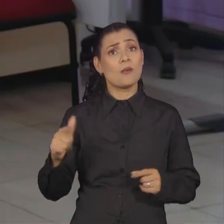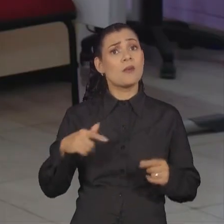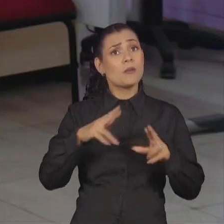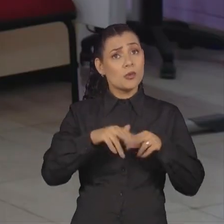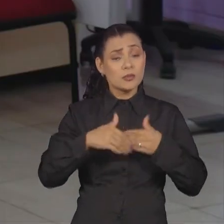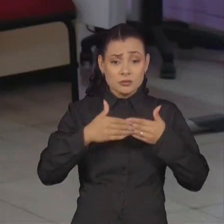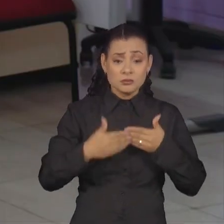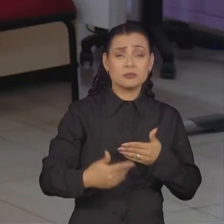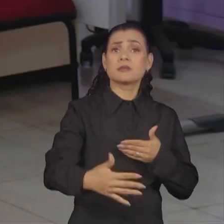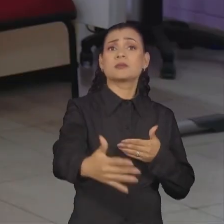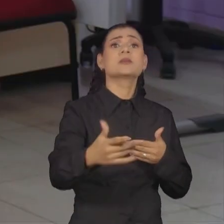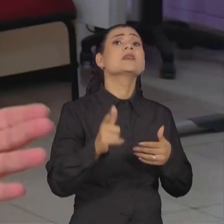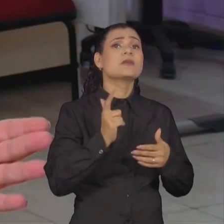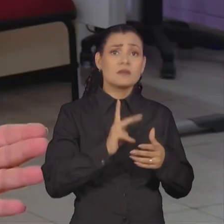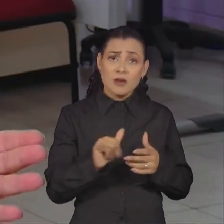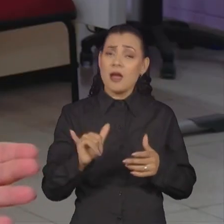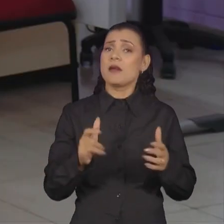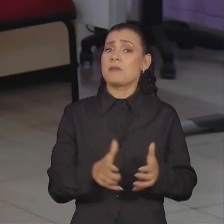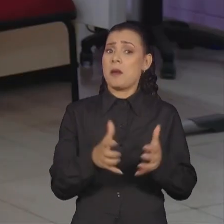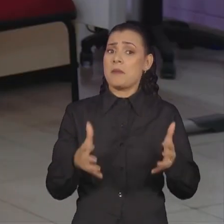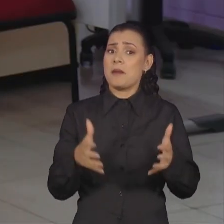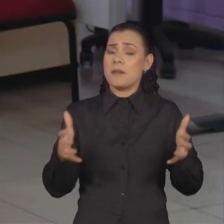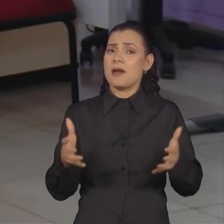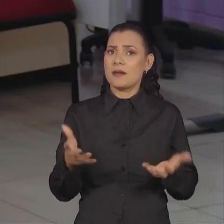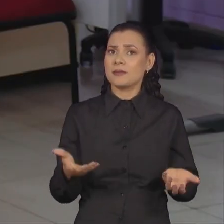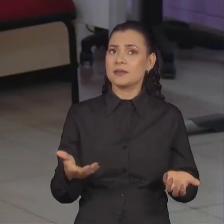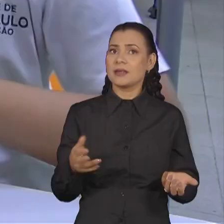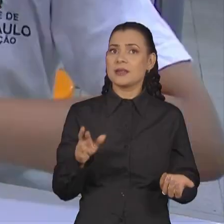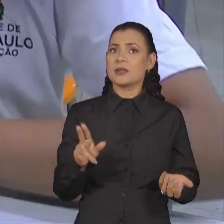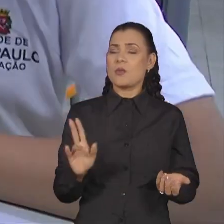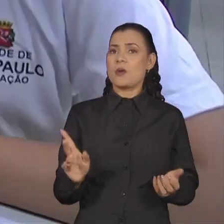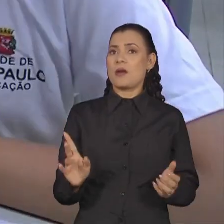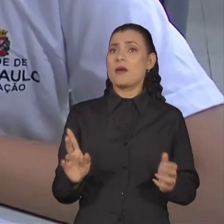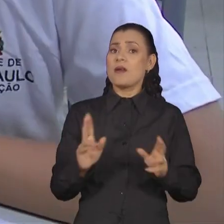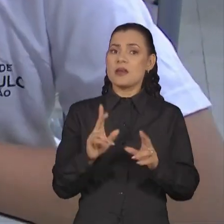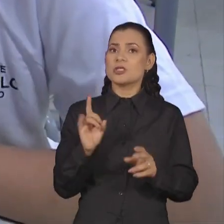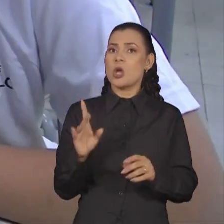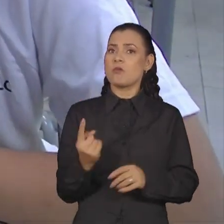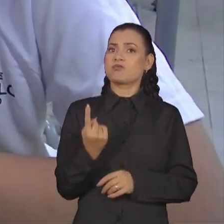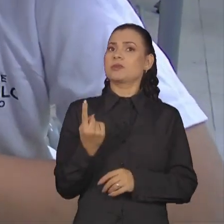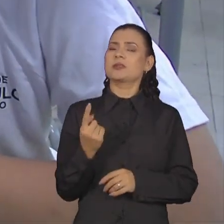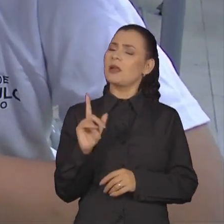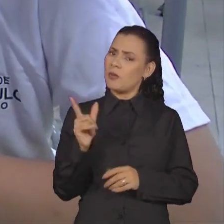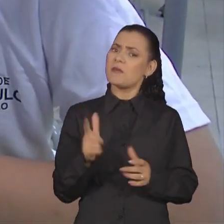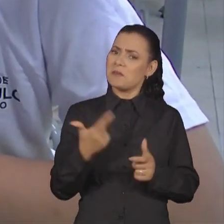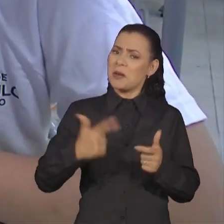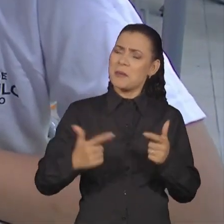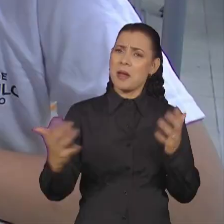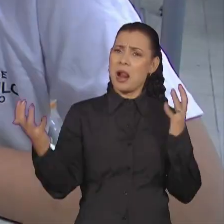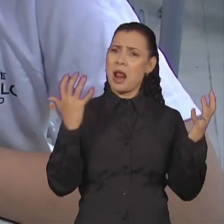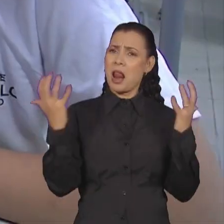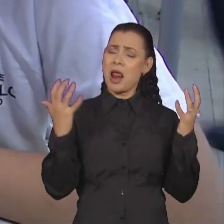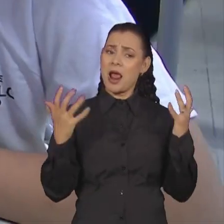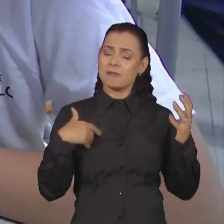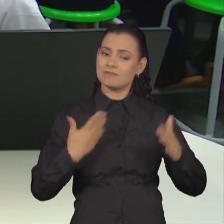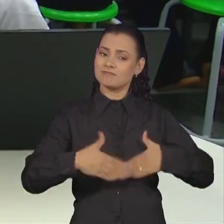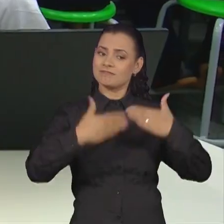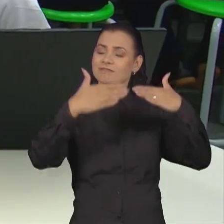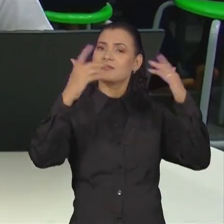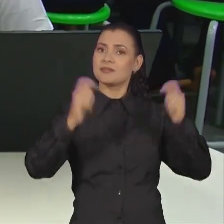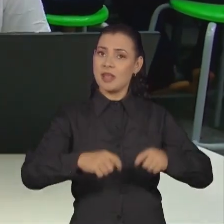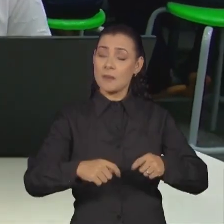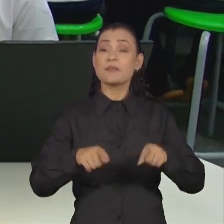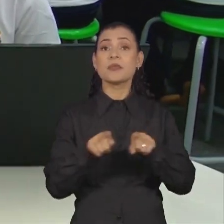daqui para frente só vai aumentar, ele não vai regredir. Os professores também têm uma ajudinha especial dos estudantes